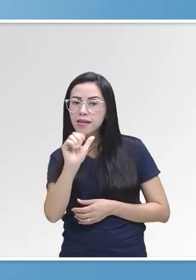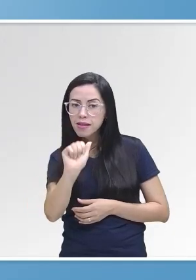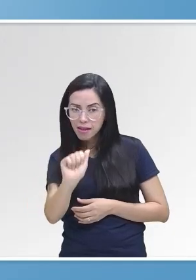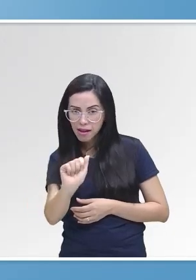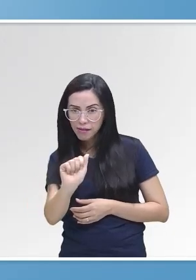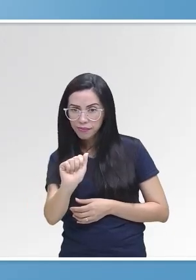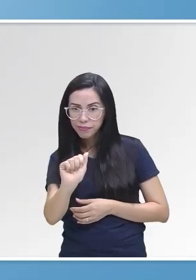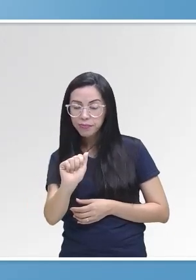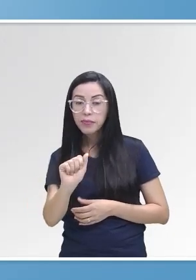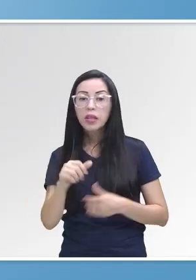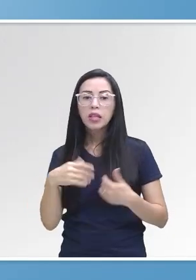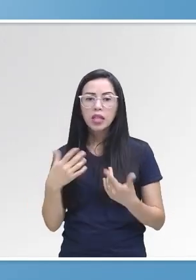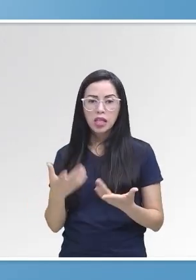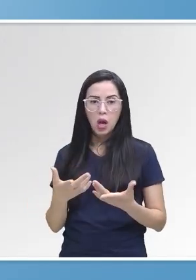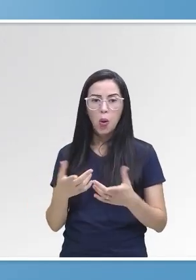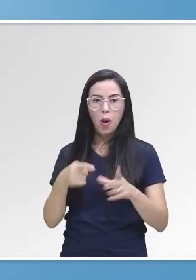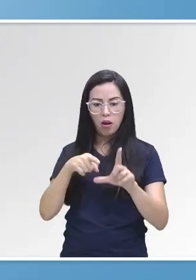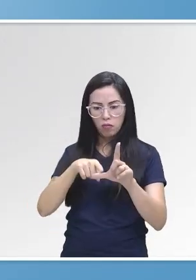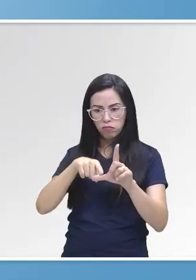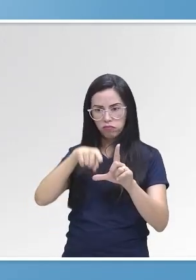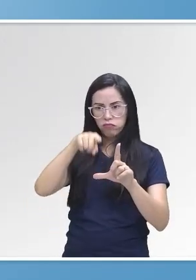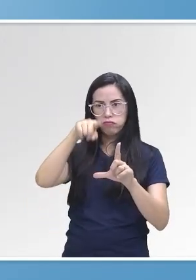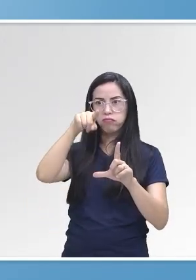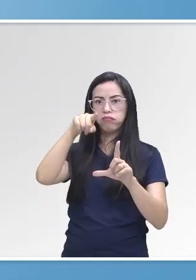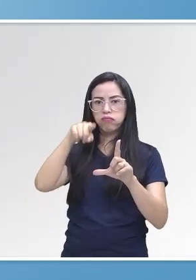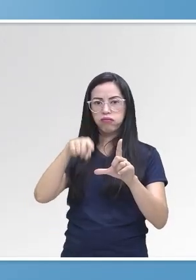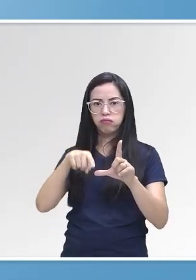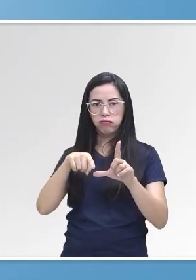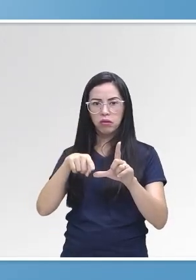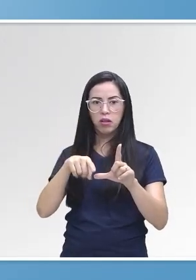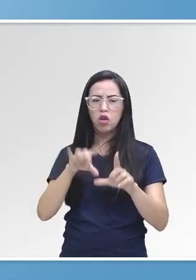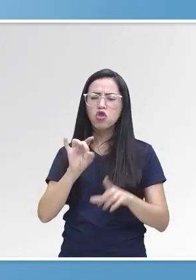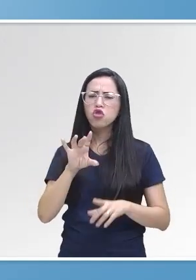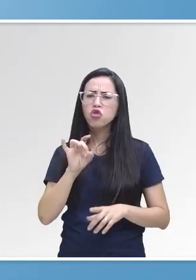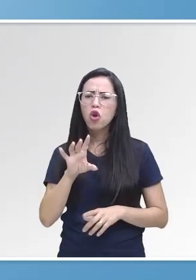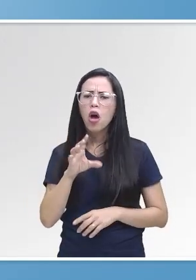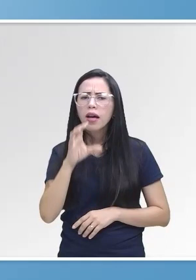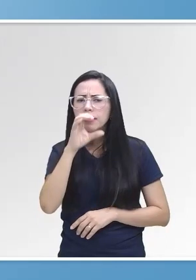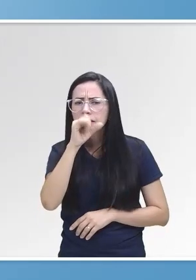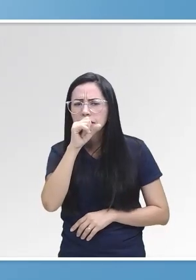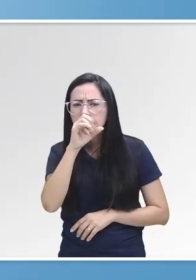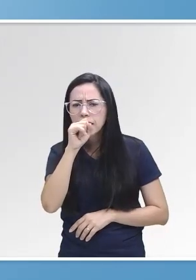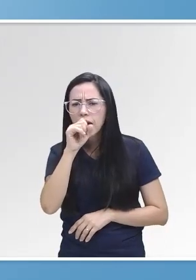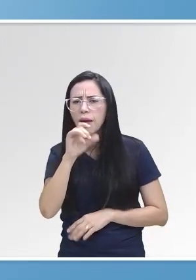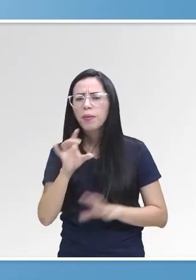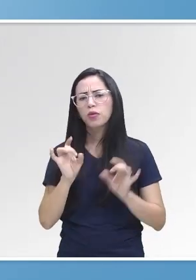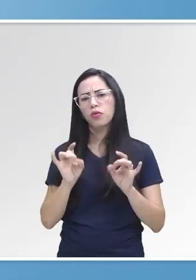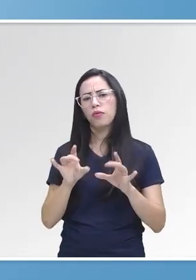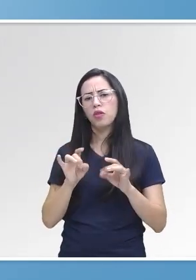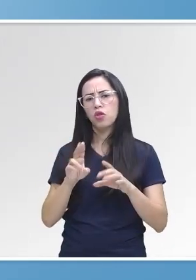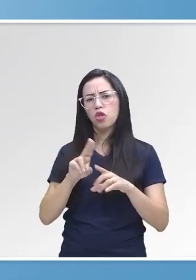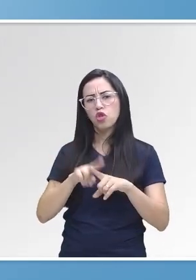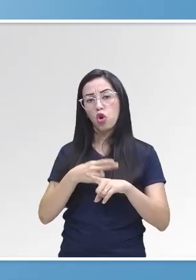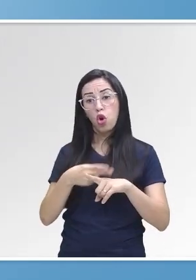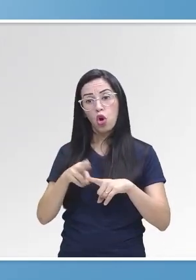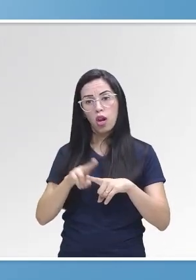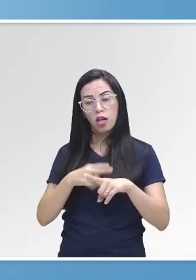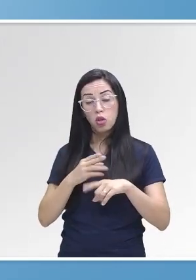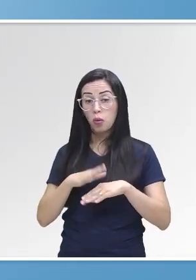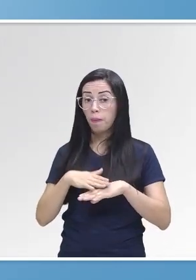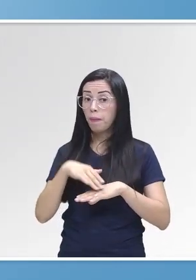foi que o vendido chocolate mas vezes era no sábado é mais o 30 ó ficou aqui vocês viram